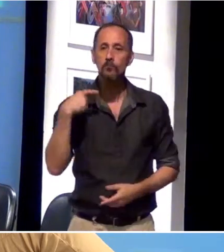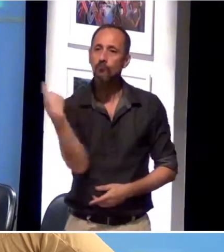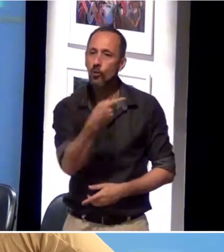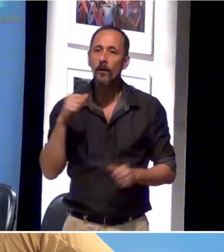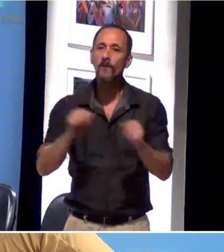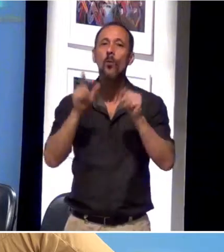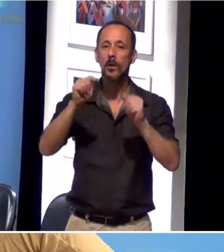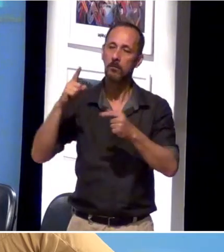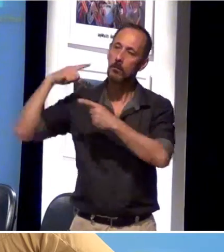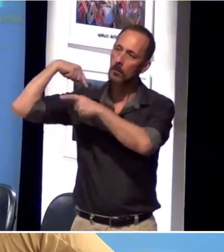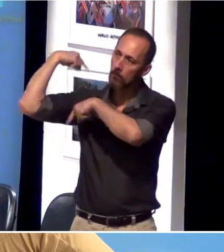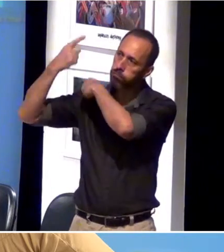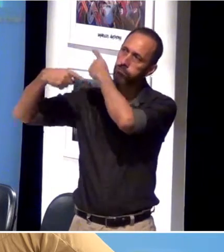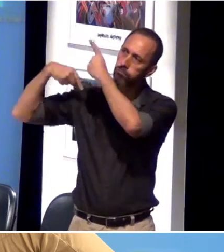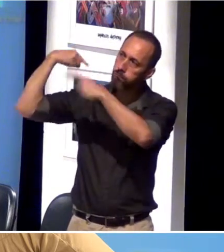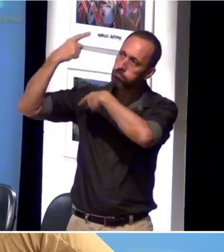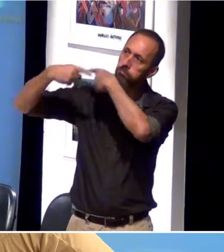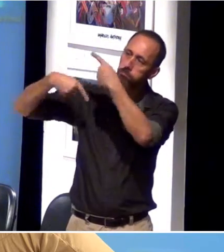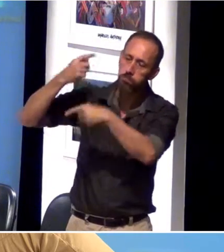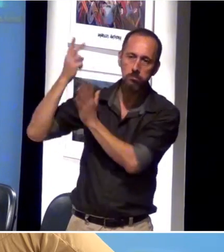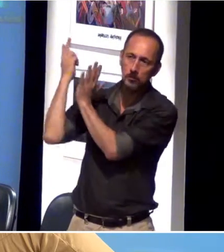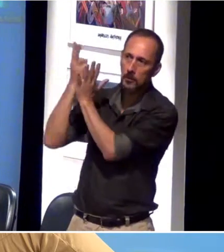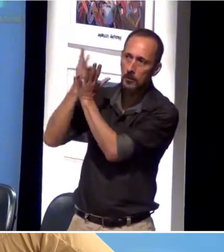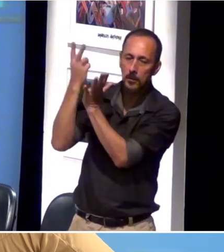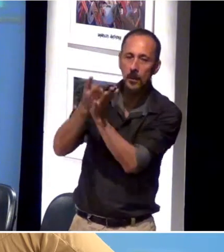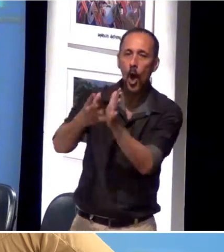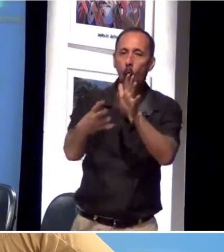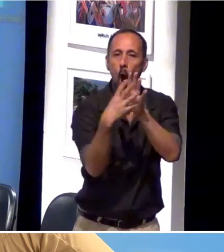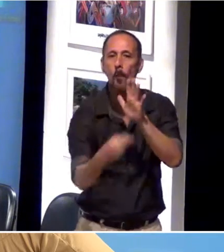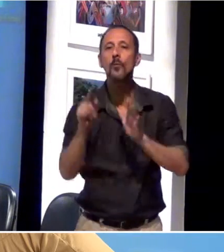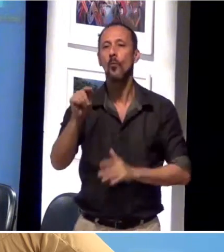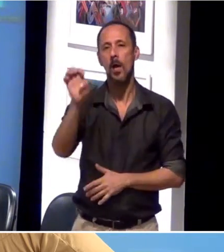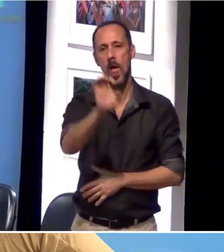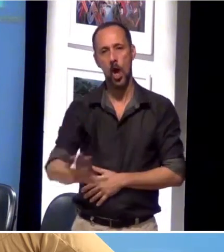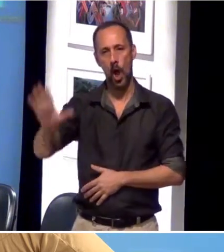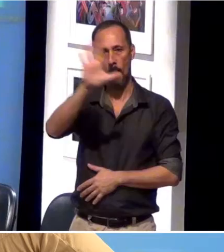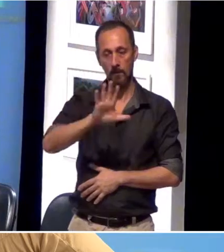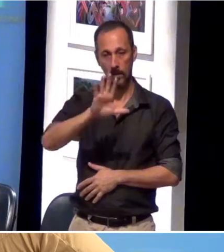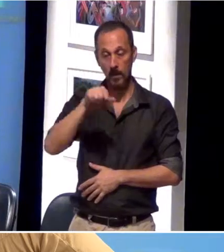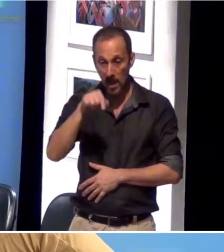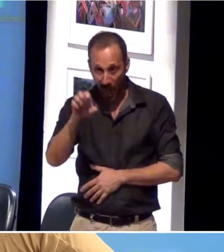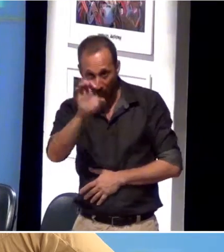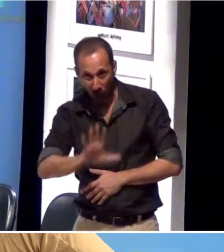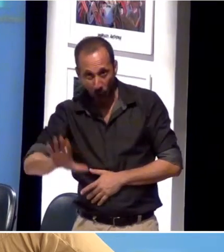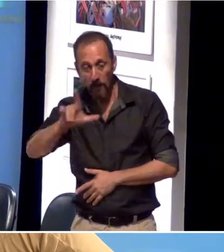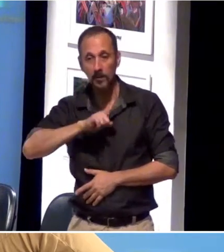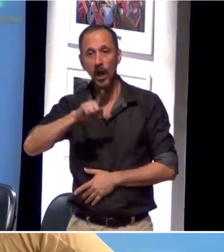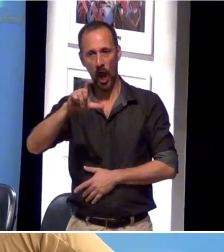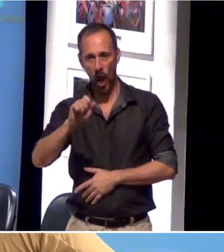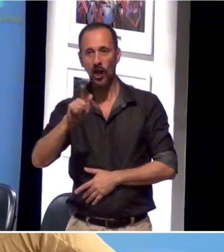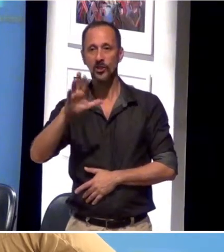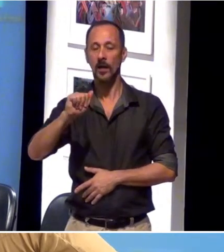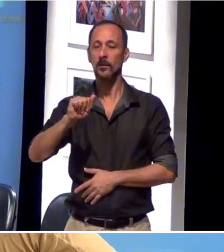verdade, tem um eurocentrismo muito forte, que é pautado dentro de uma lógica em que o